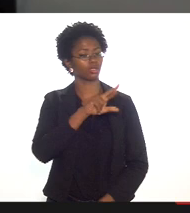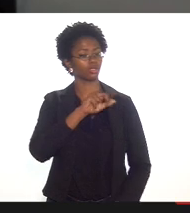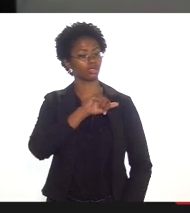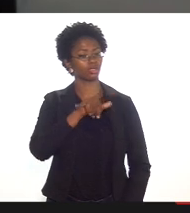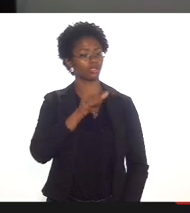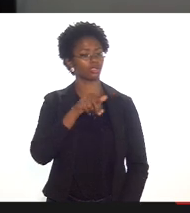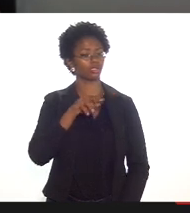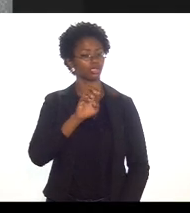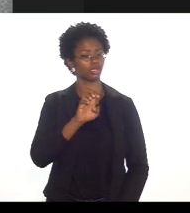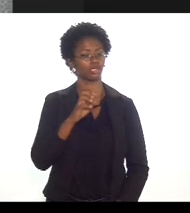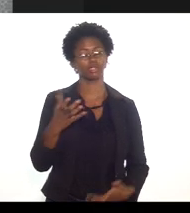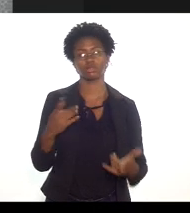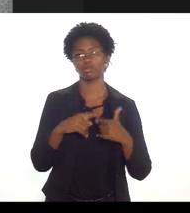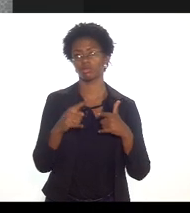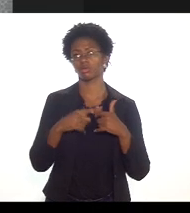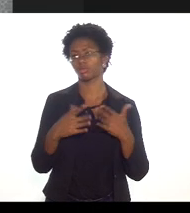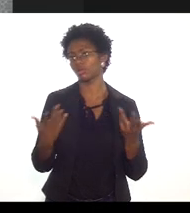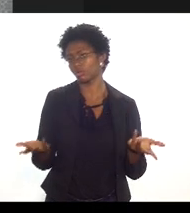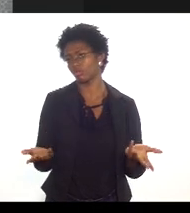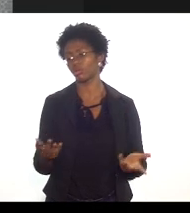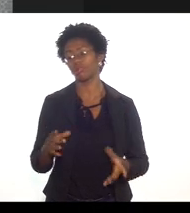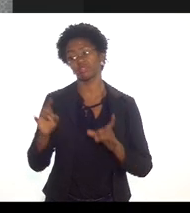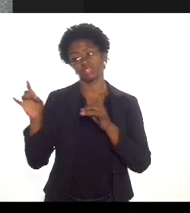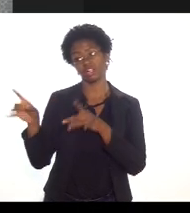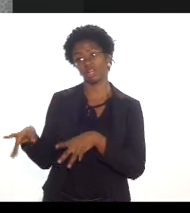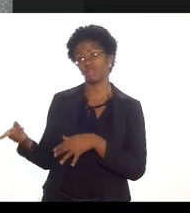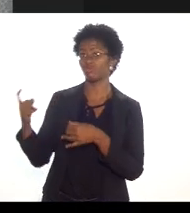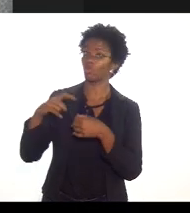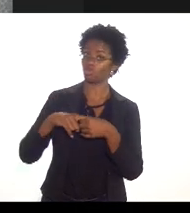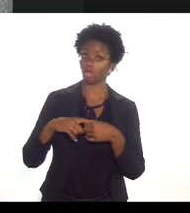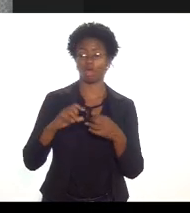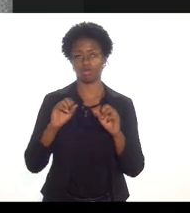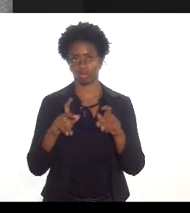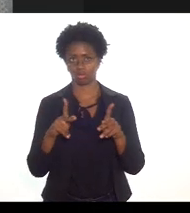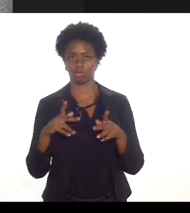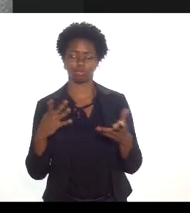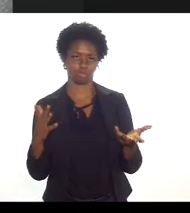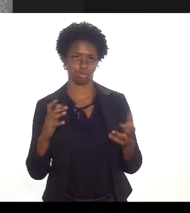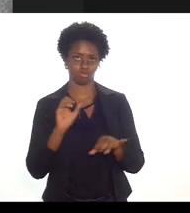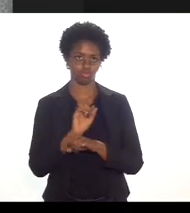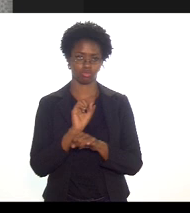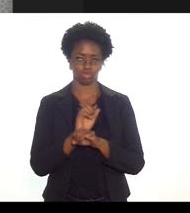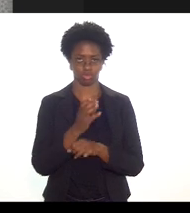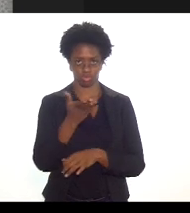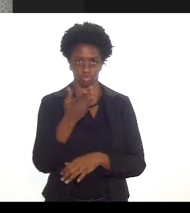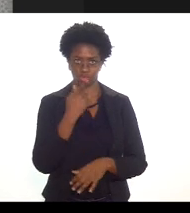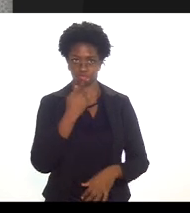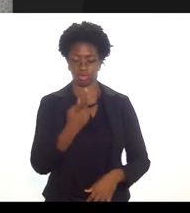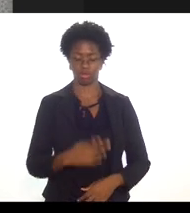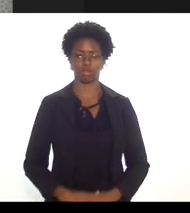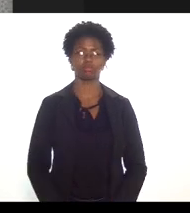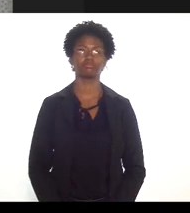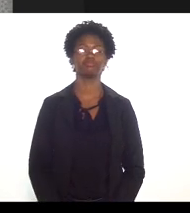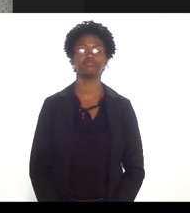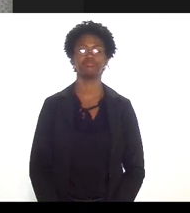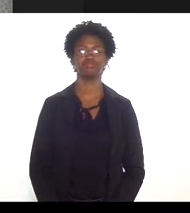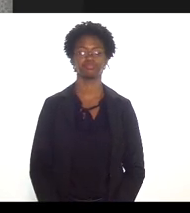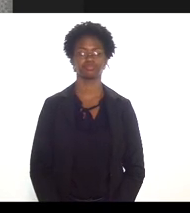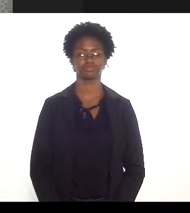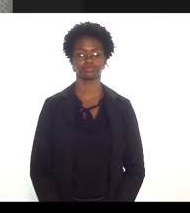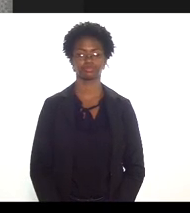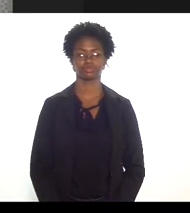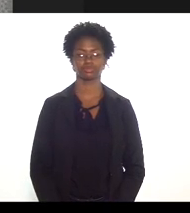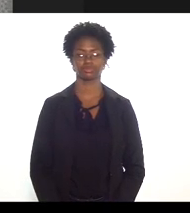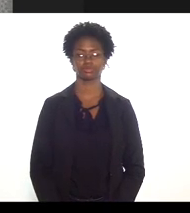conseguindo sair agora da Talvez tenha que enfermeira. sair e entrar de novo, Rejane. O Às vezes foi na entrada, ideal é não que habilitou o áudio. novamente. Sai e entra